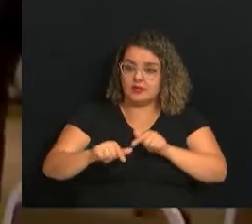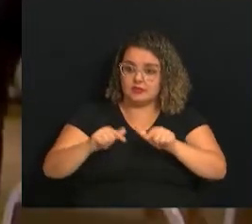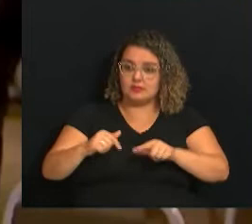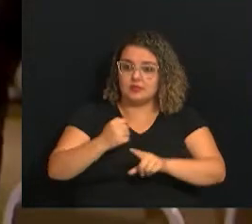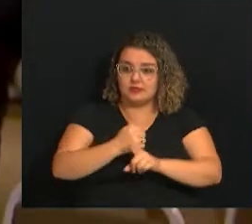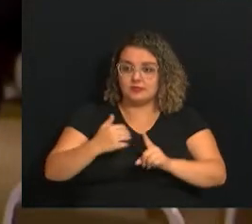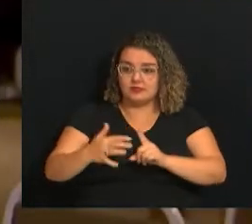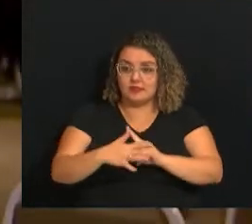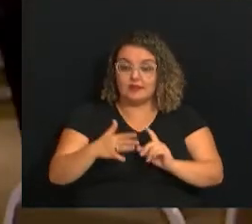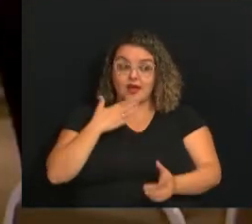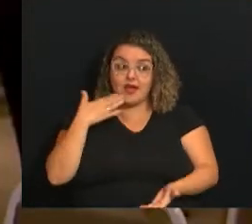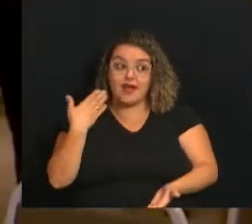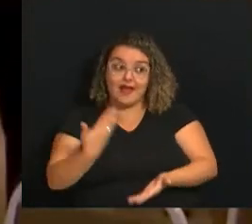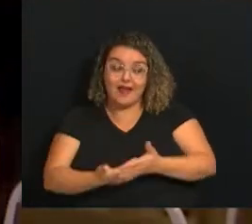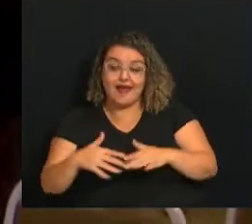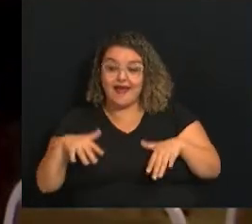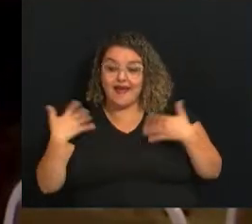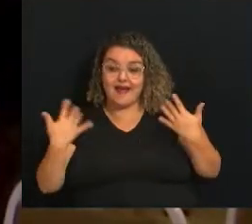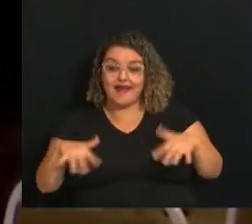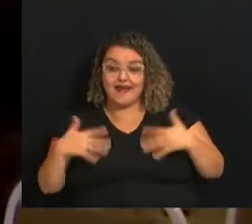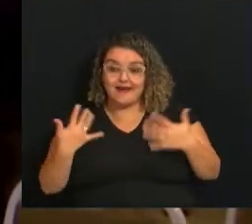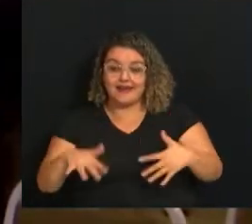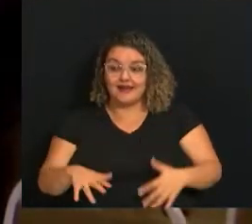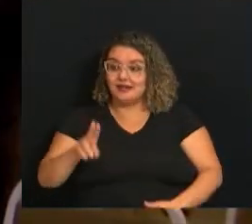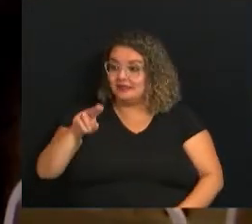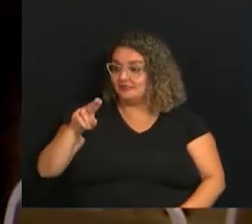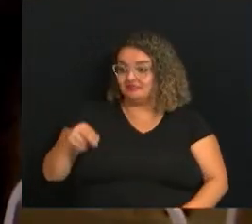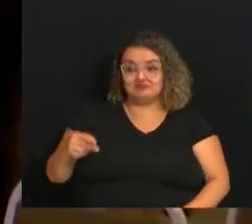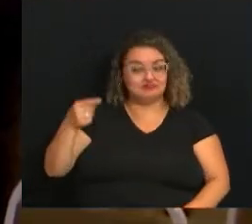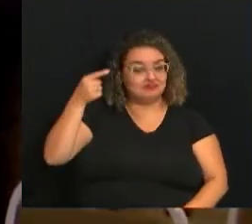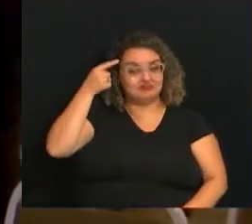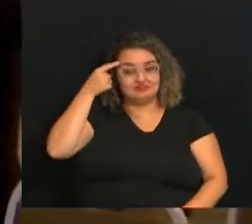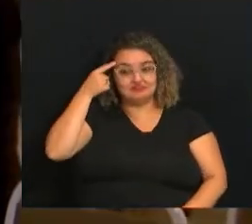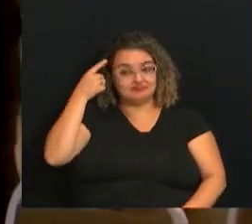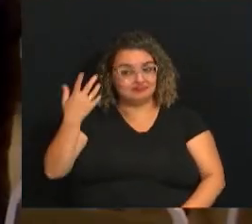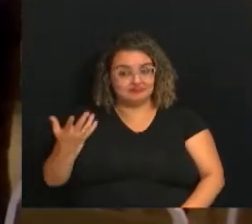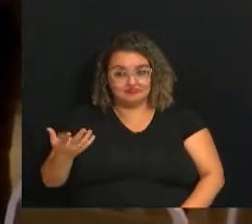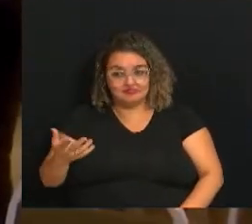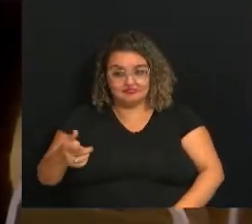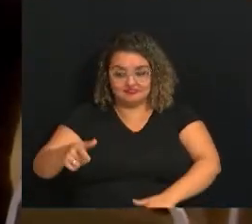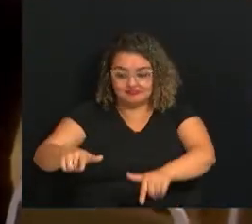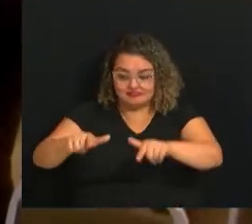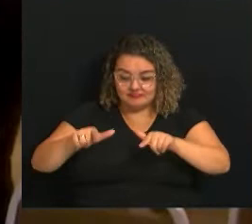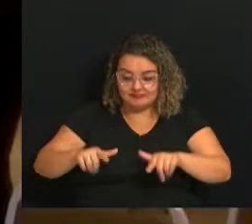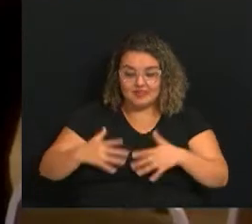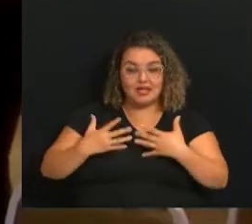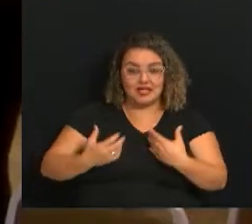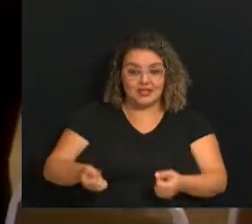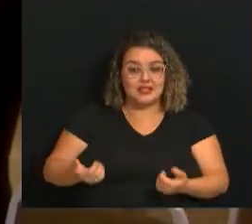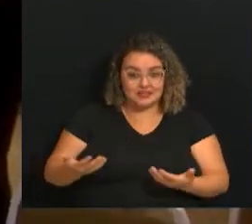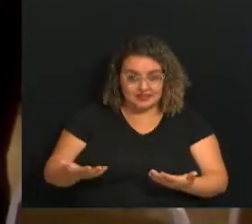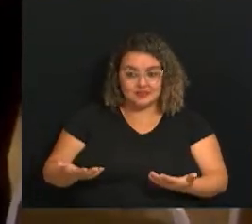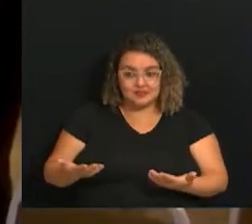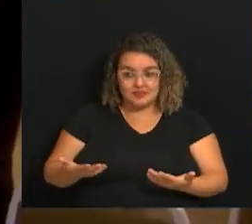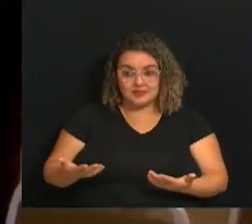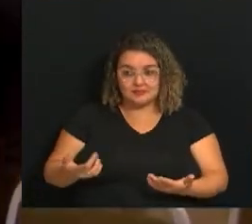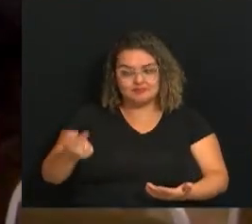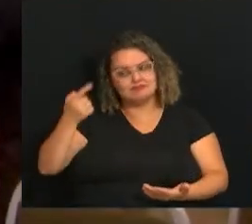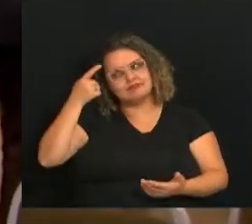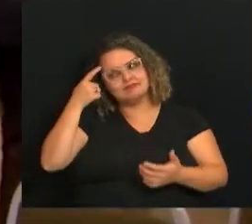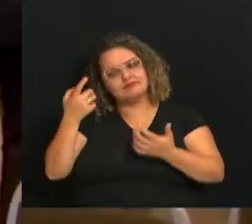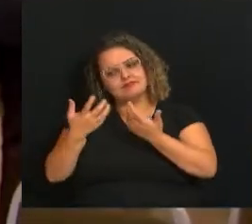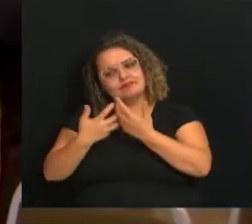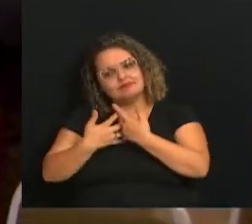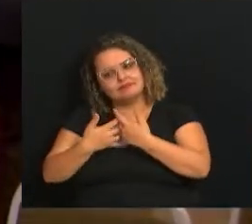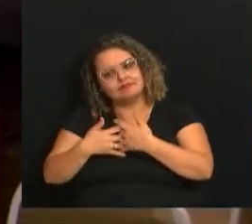muito surpreso, eu nunca tinha pensado que eu poderia vir a receber, e depois eu comecei a pensar, por